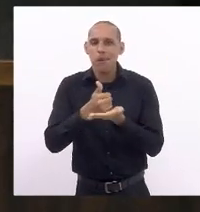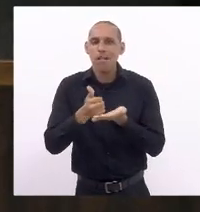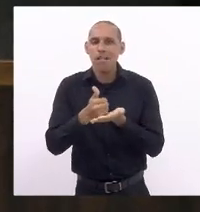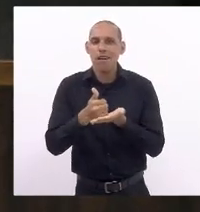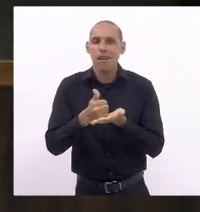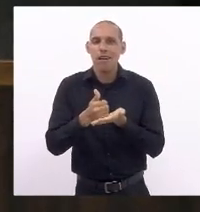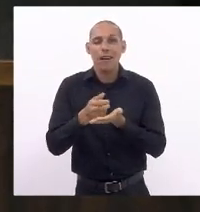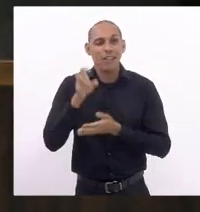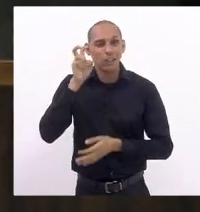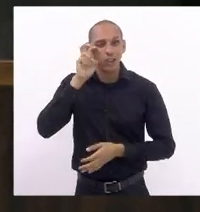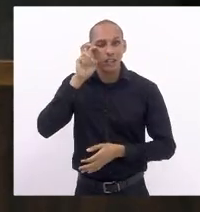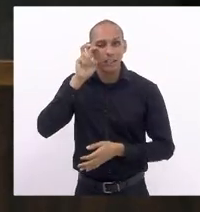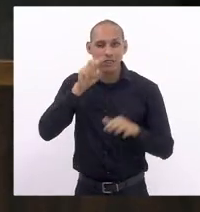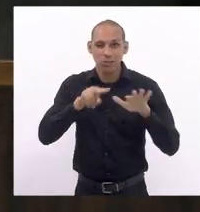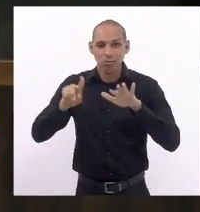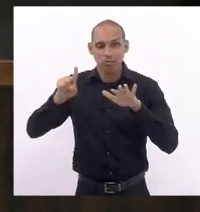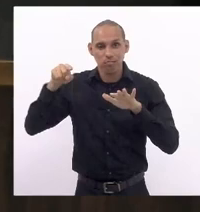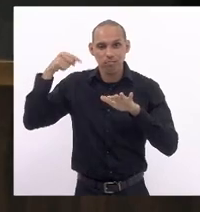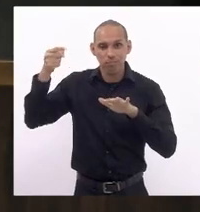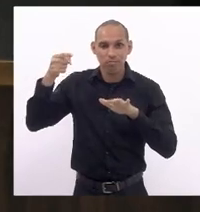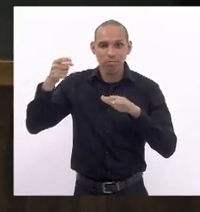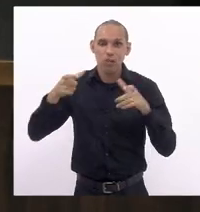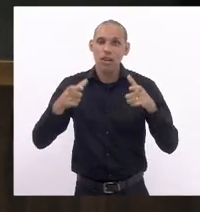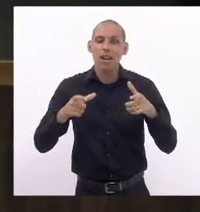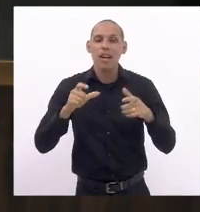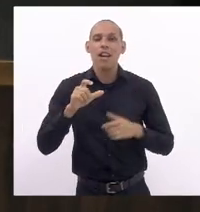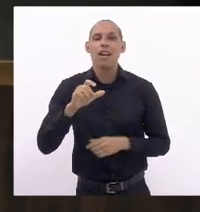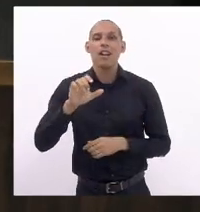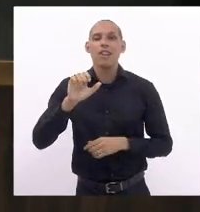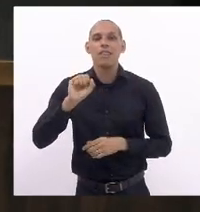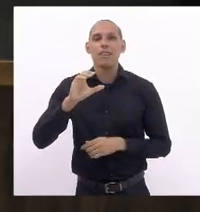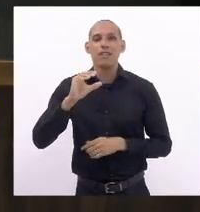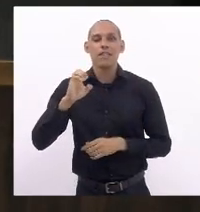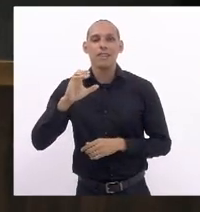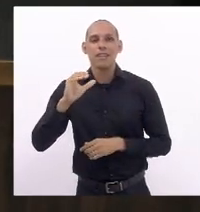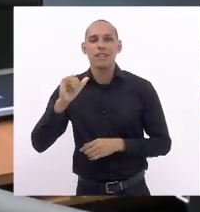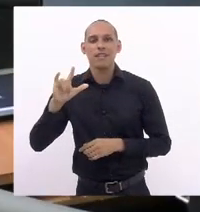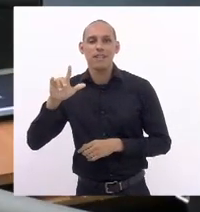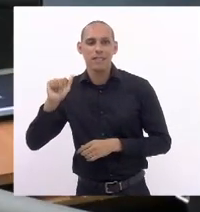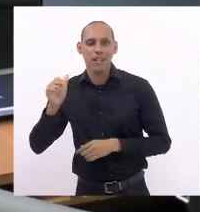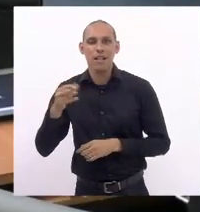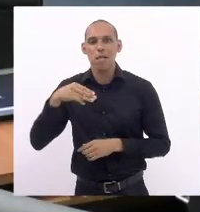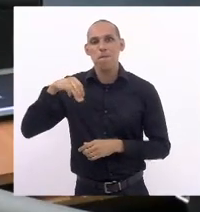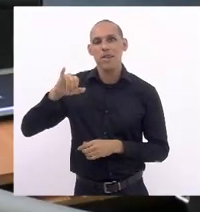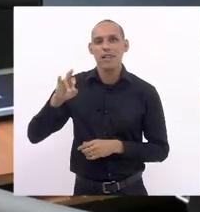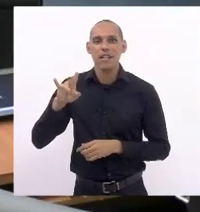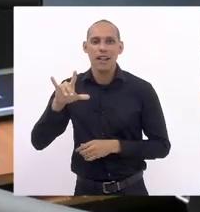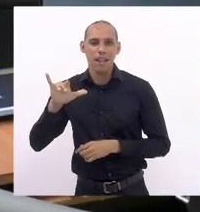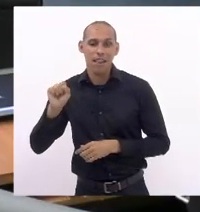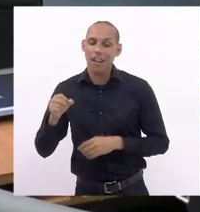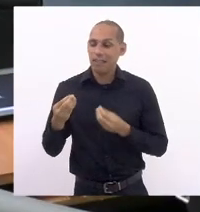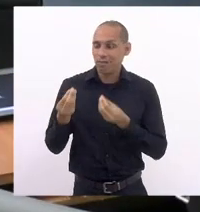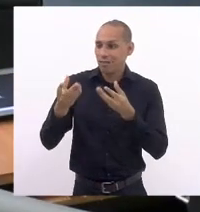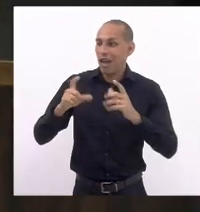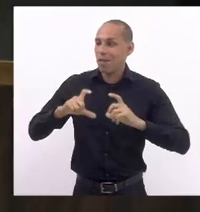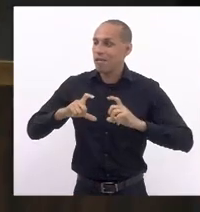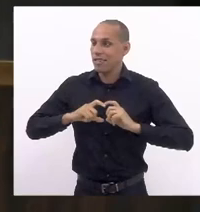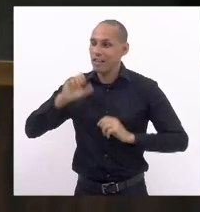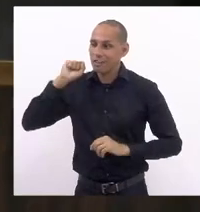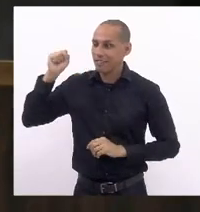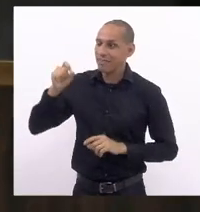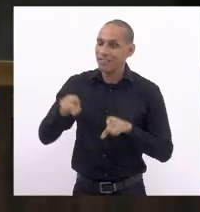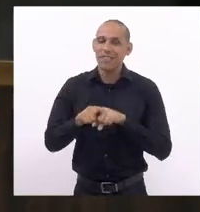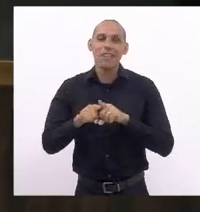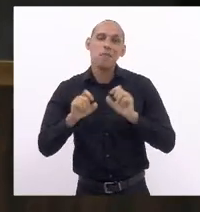possivelmente na quinta-feira, na Sala Cecília Meirelles. Aí o senhor entrega também a medalha Tiradentes para ele. Poderia